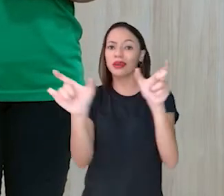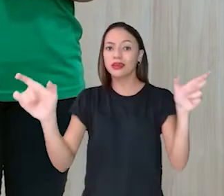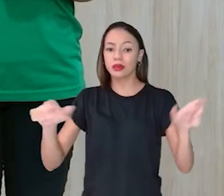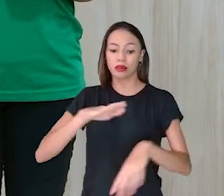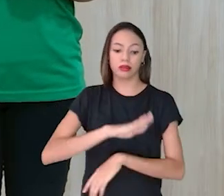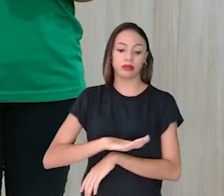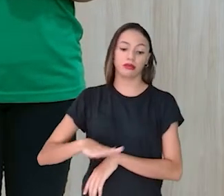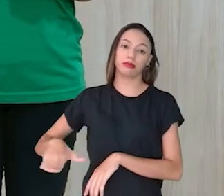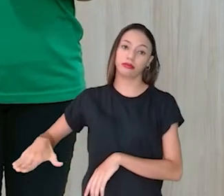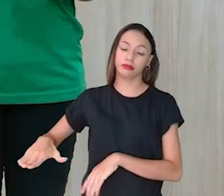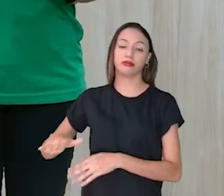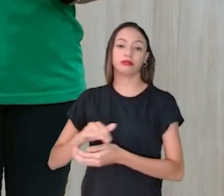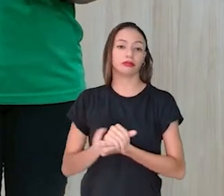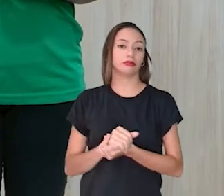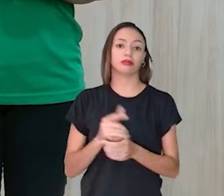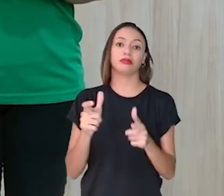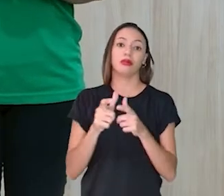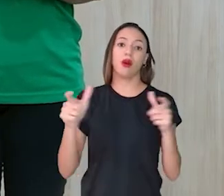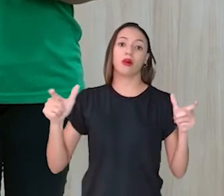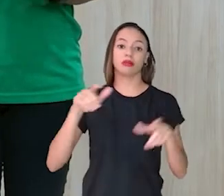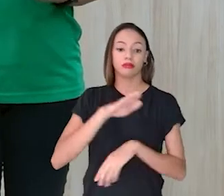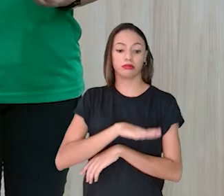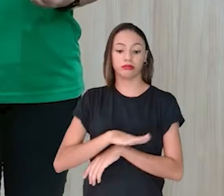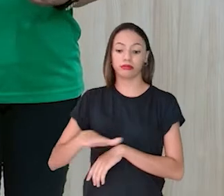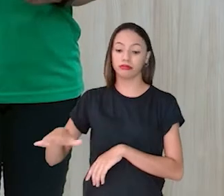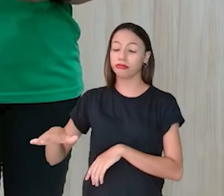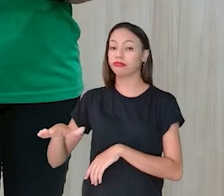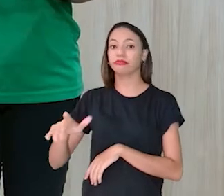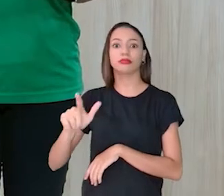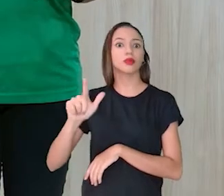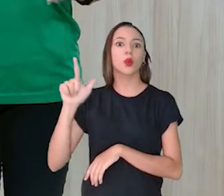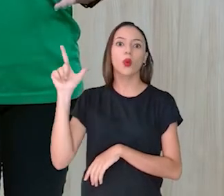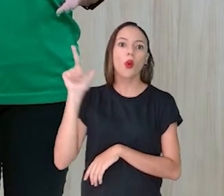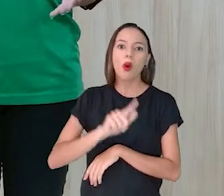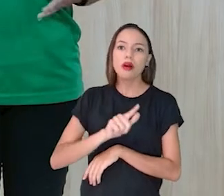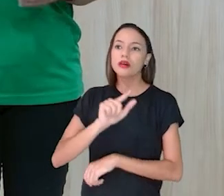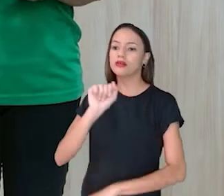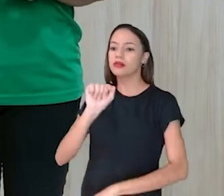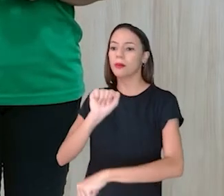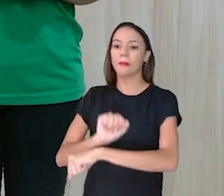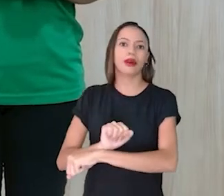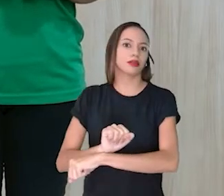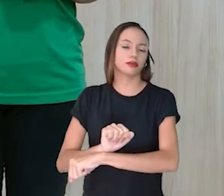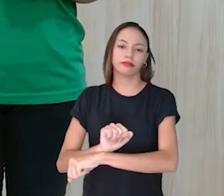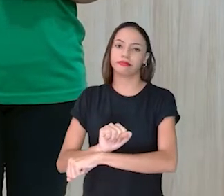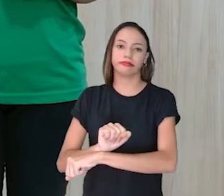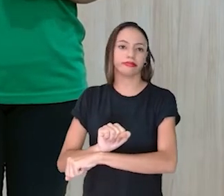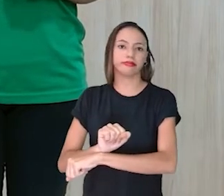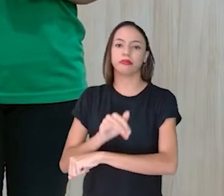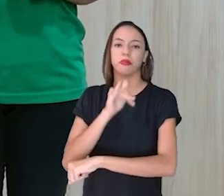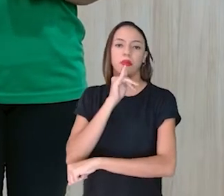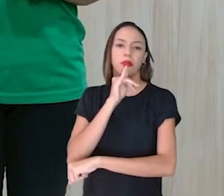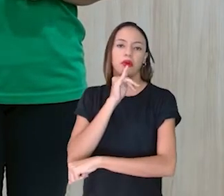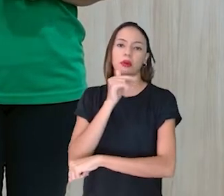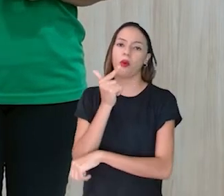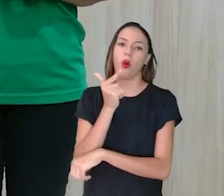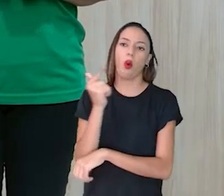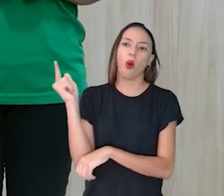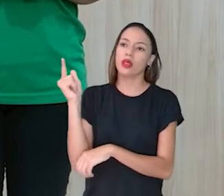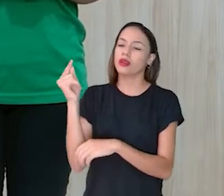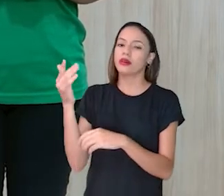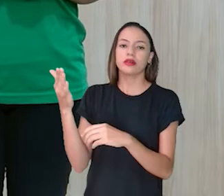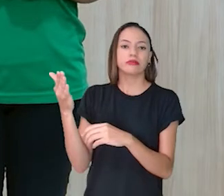crianças, muitas delas não conseguem parar por um determinado tempo para fazer alguma atividade